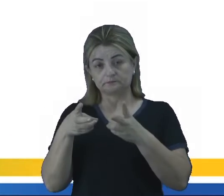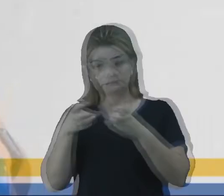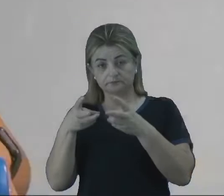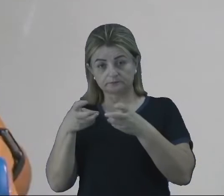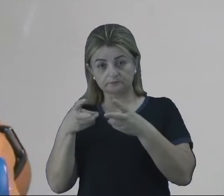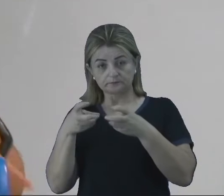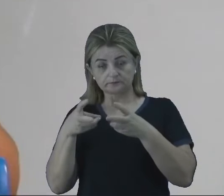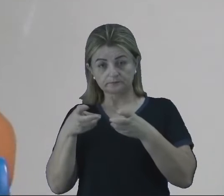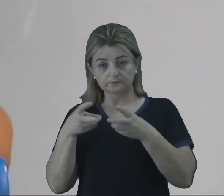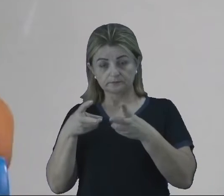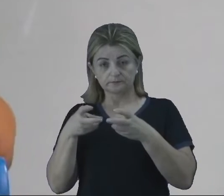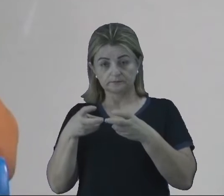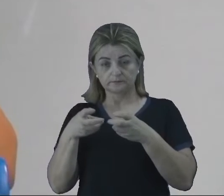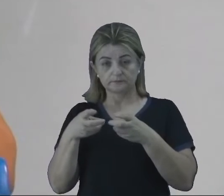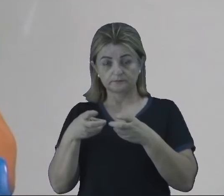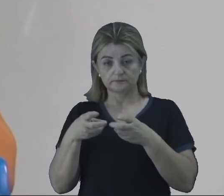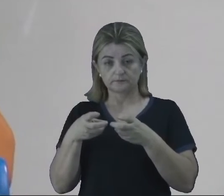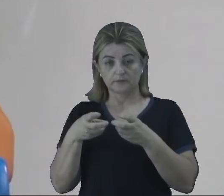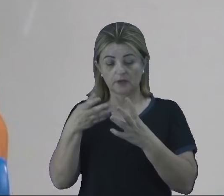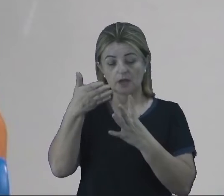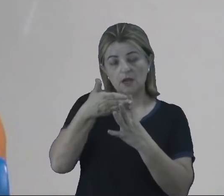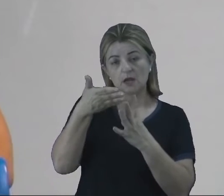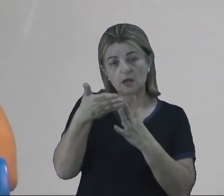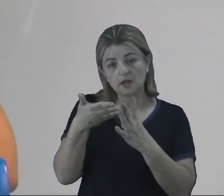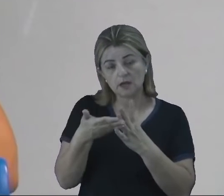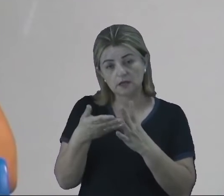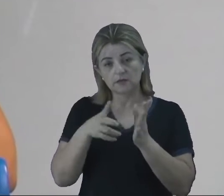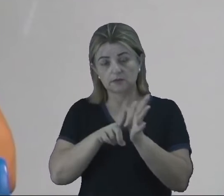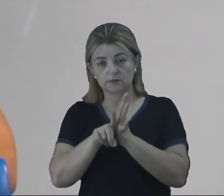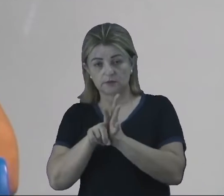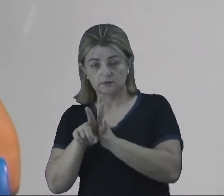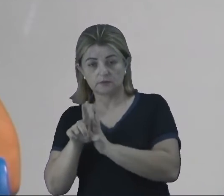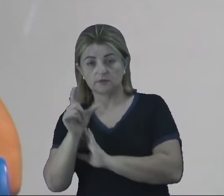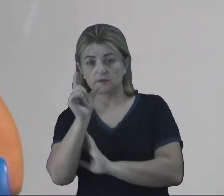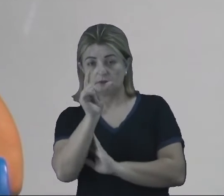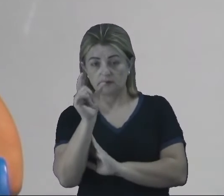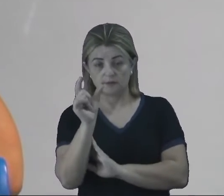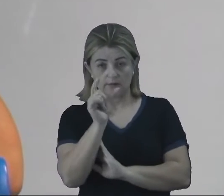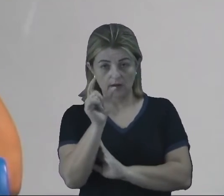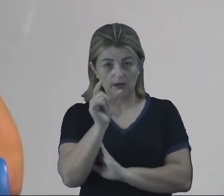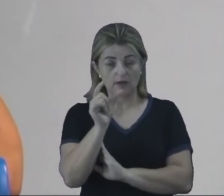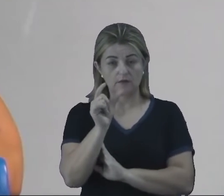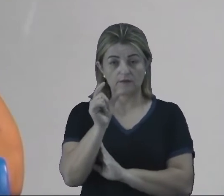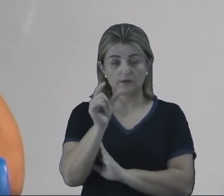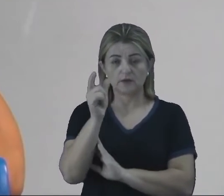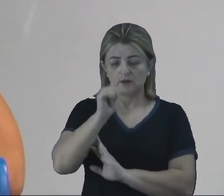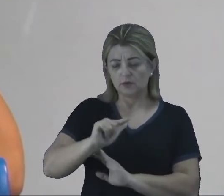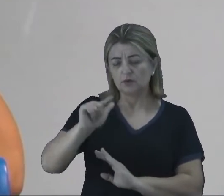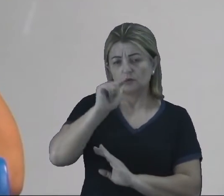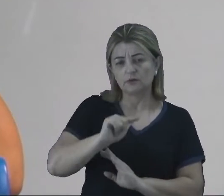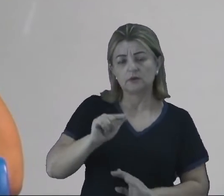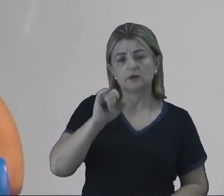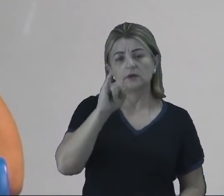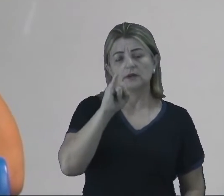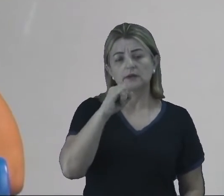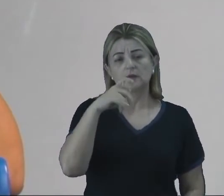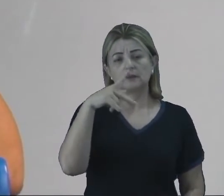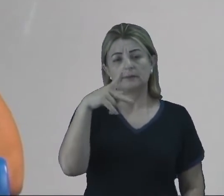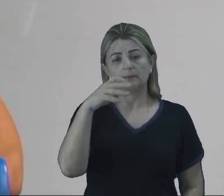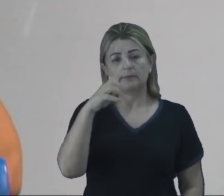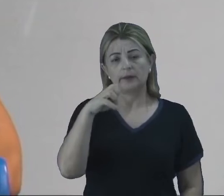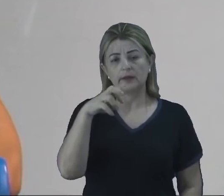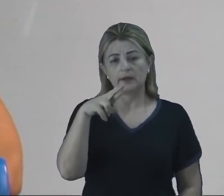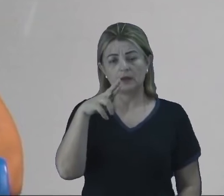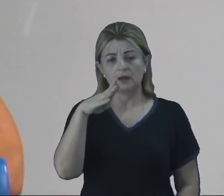se revestem os dois textos. Gente, será que é isso? Será que os dois textos, eles se revestem dessa forma, como quem tem orgulho